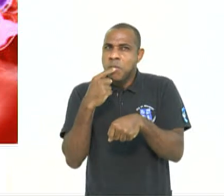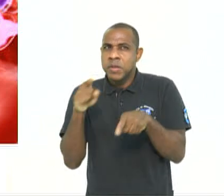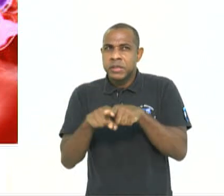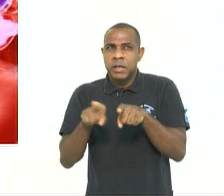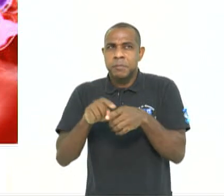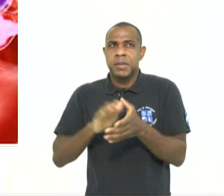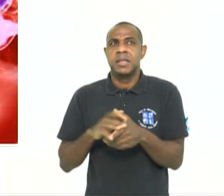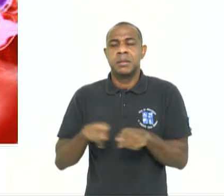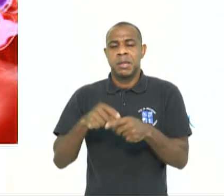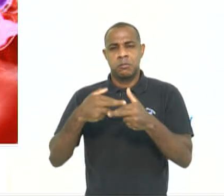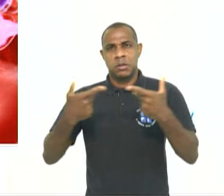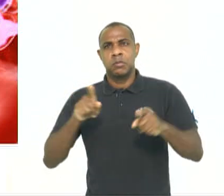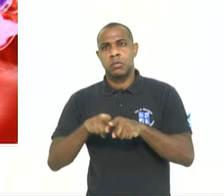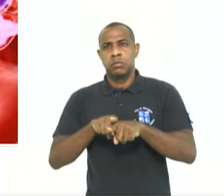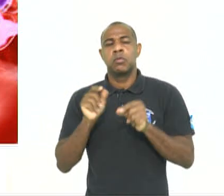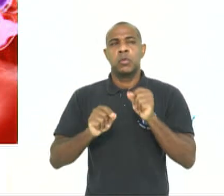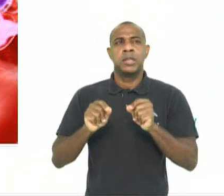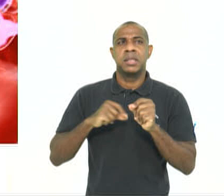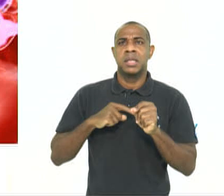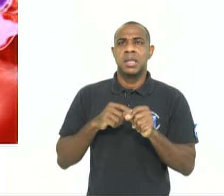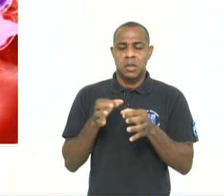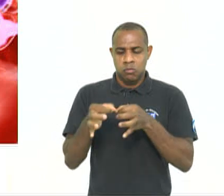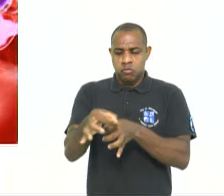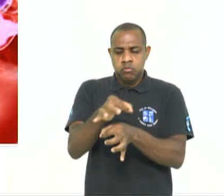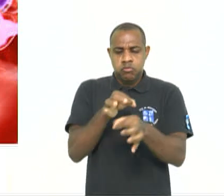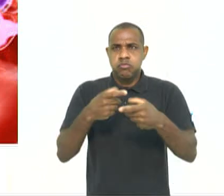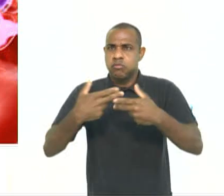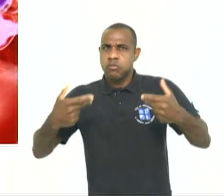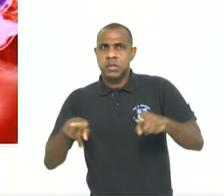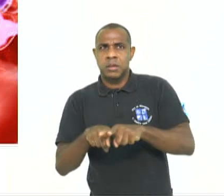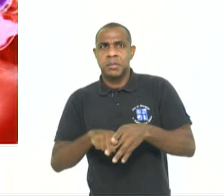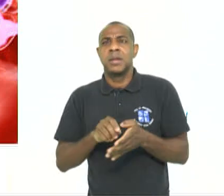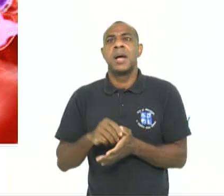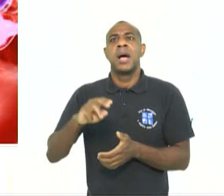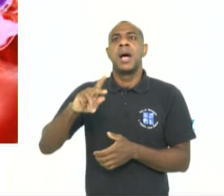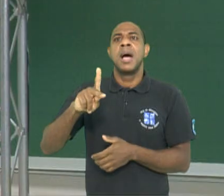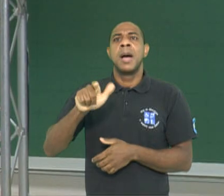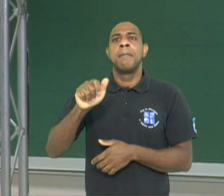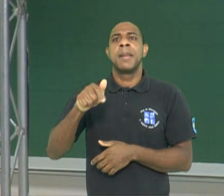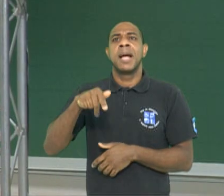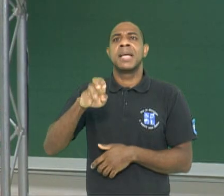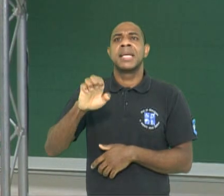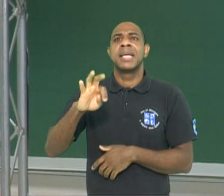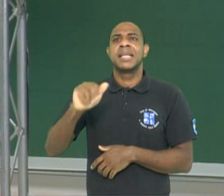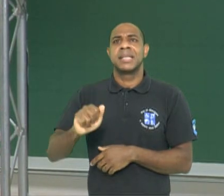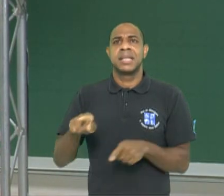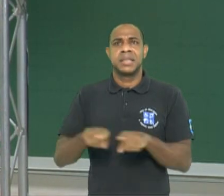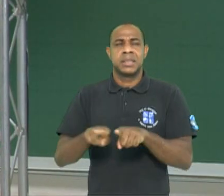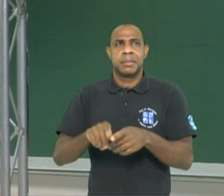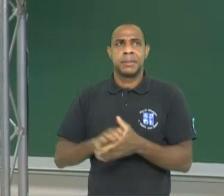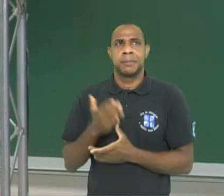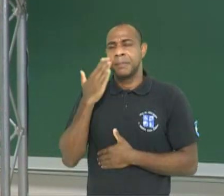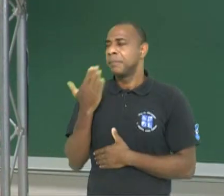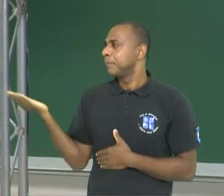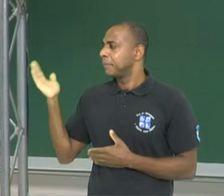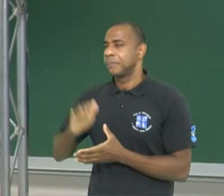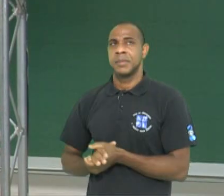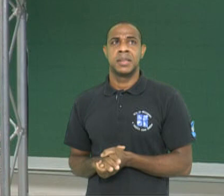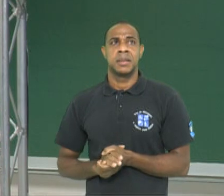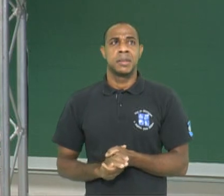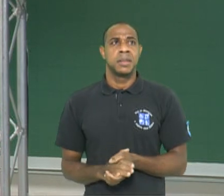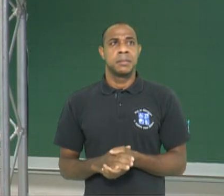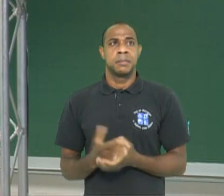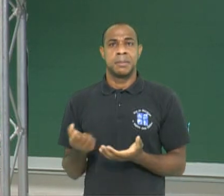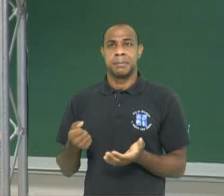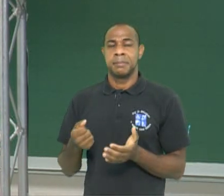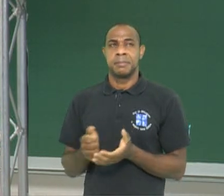os elementos que não chegam a ser uma célula completa, que seriam as plaquetas, que são fragmentos celulares, seriam as plaquetas. Tá? Vamos a mais um quiz